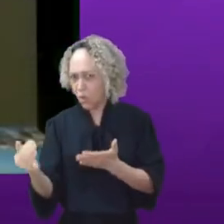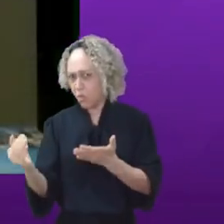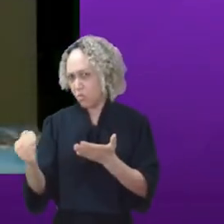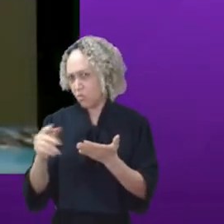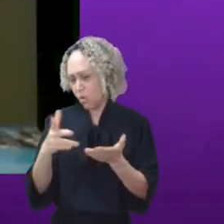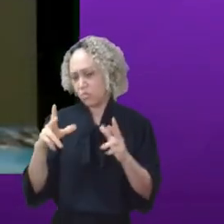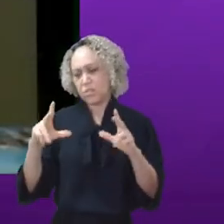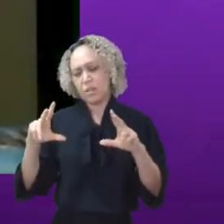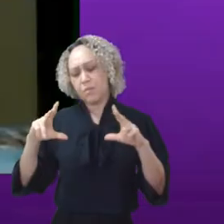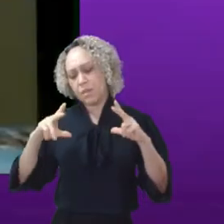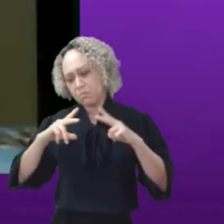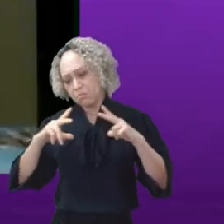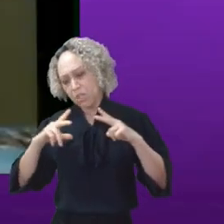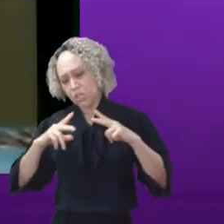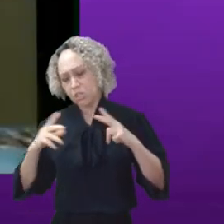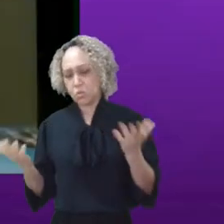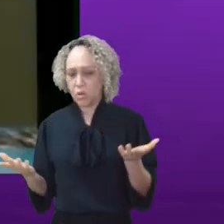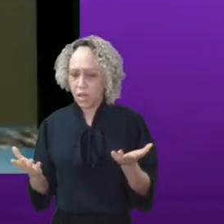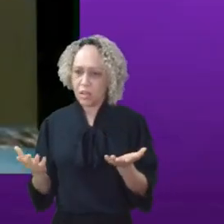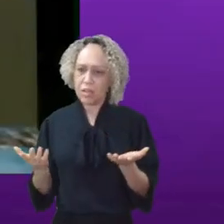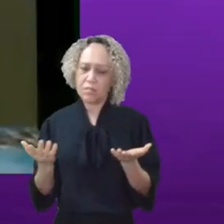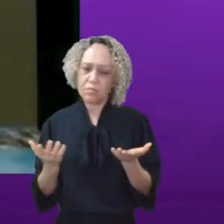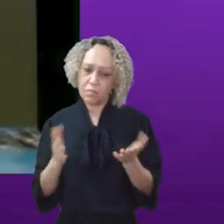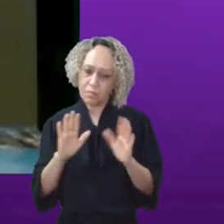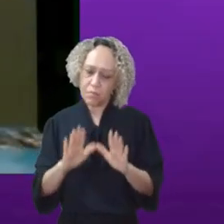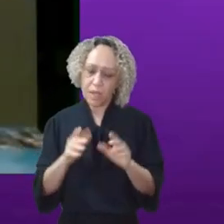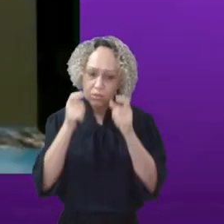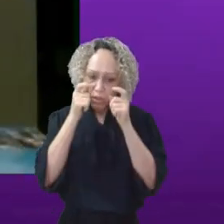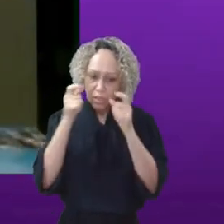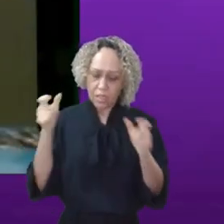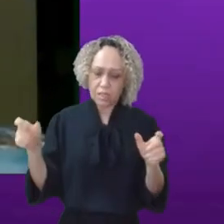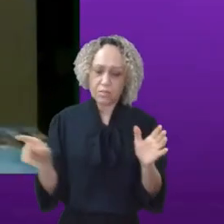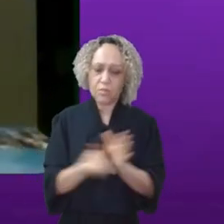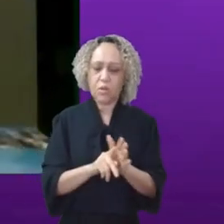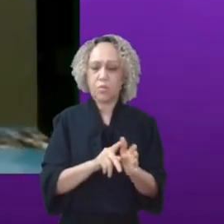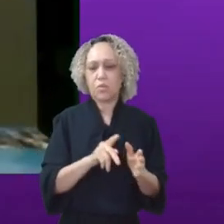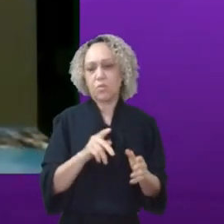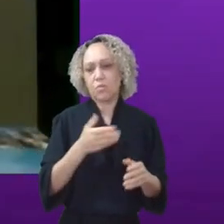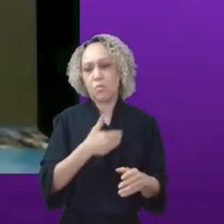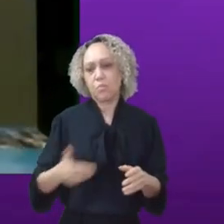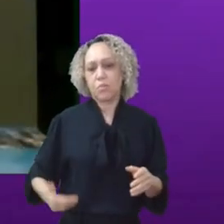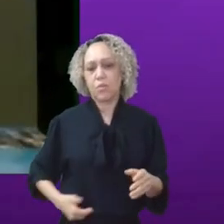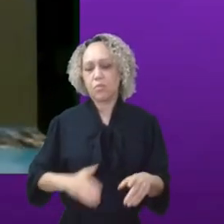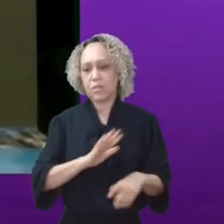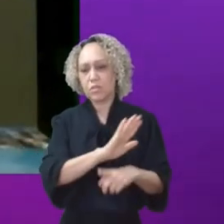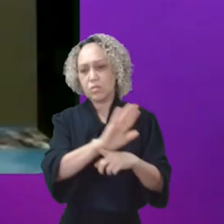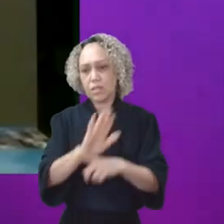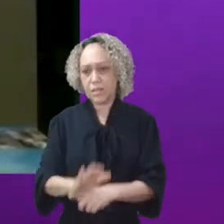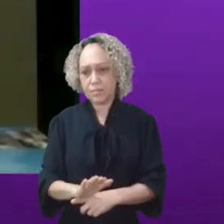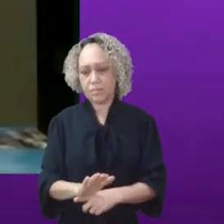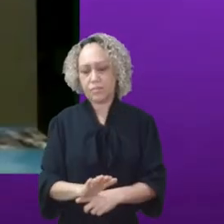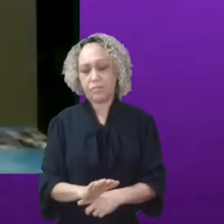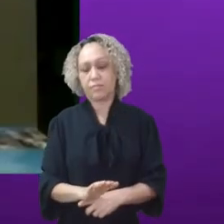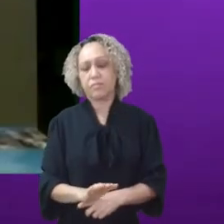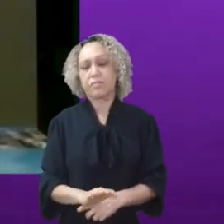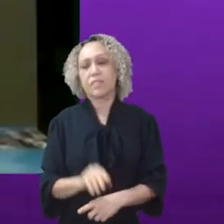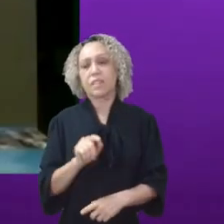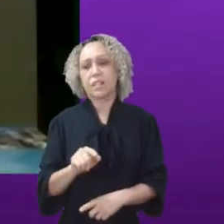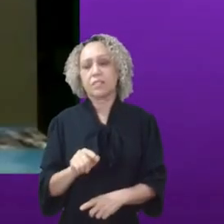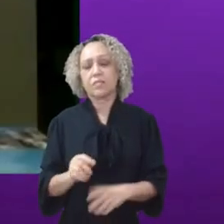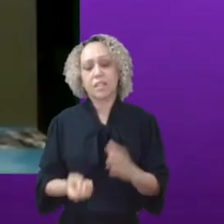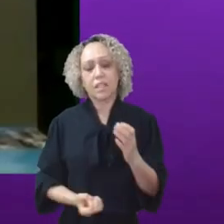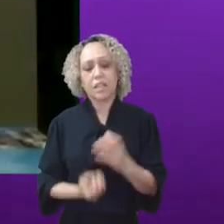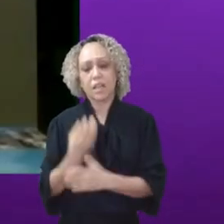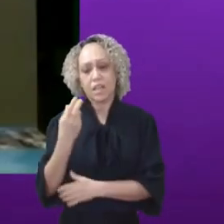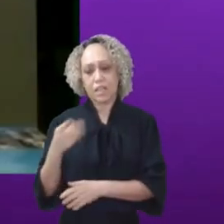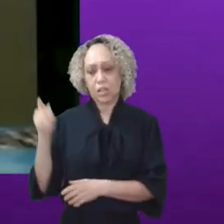interesse público, né? E aí, então, nós tivemos a oportunidade, de fato, de implementar no Brasil